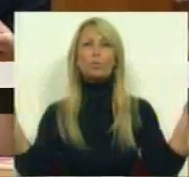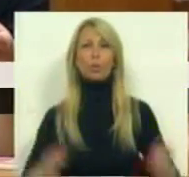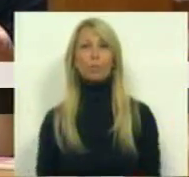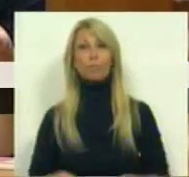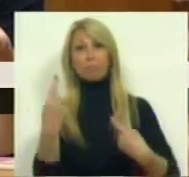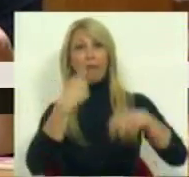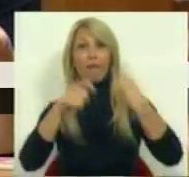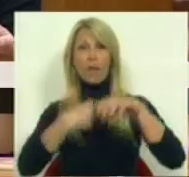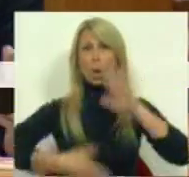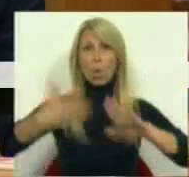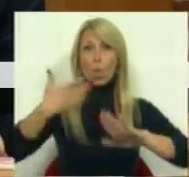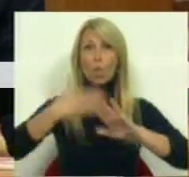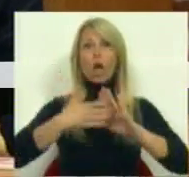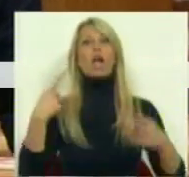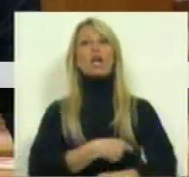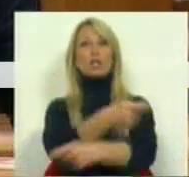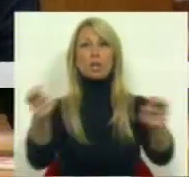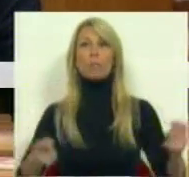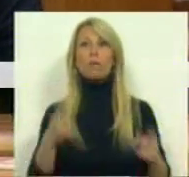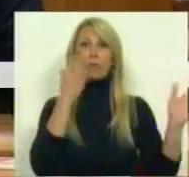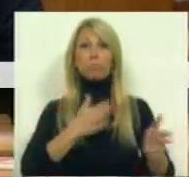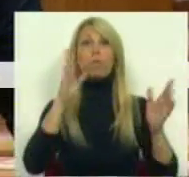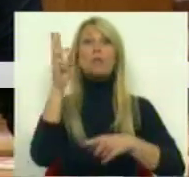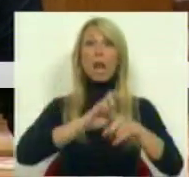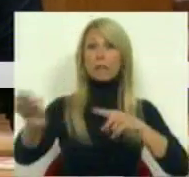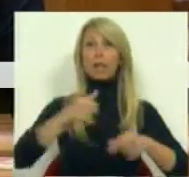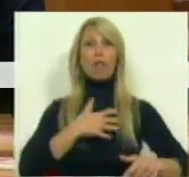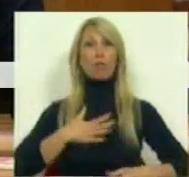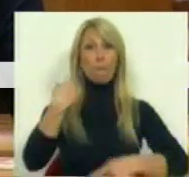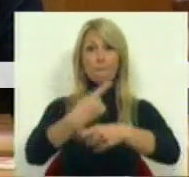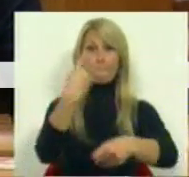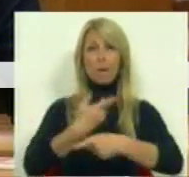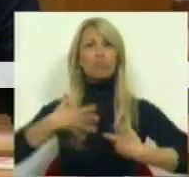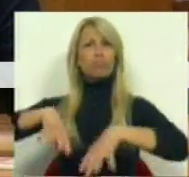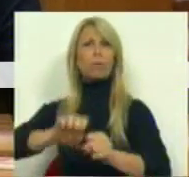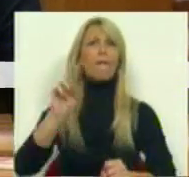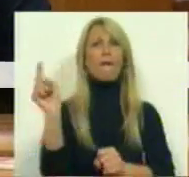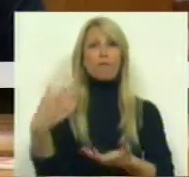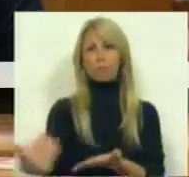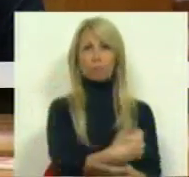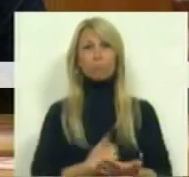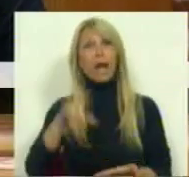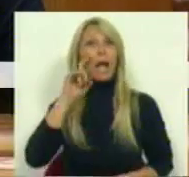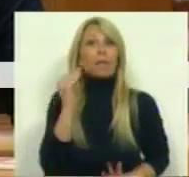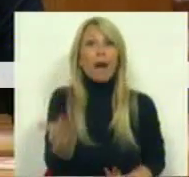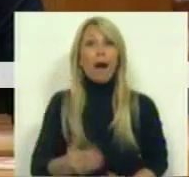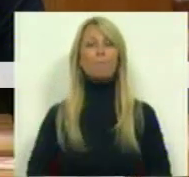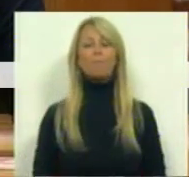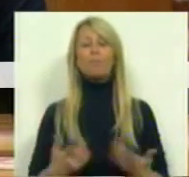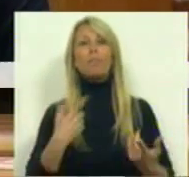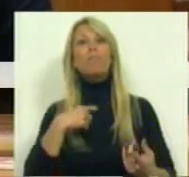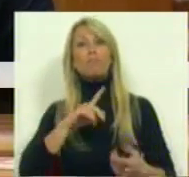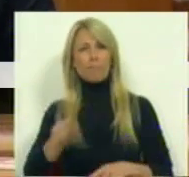Vendas apressadas da distribuição e produção de eletricidade ao mesmo dono, o monopólio de 2 rendas garantidas, ameaçaram com